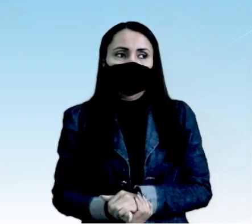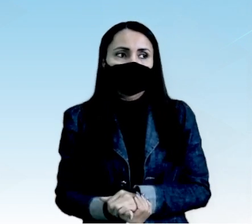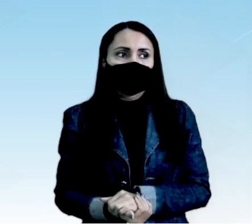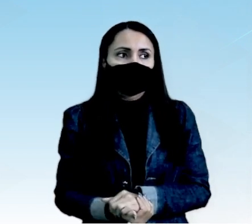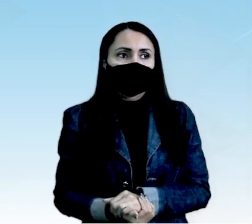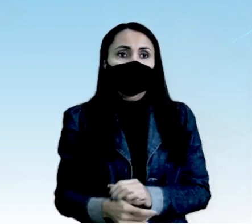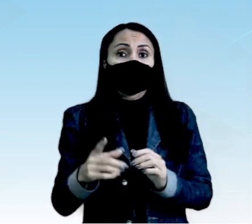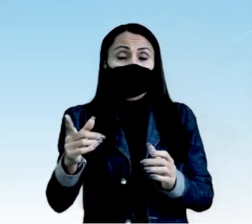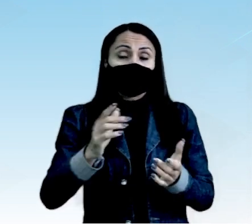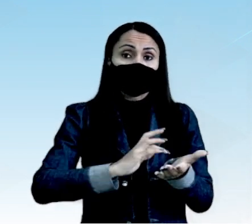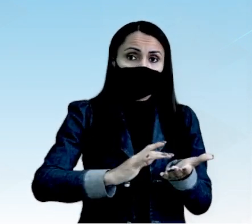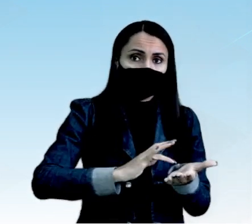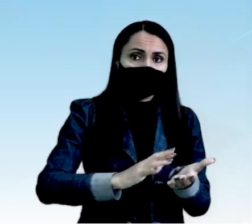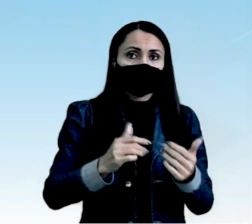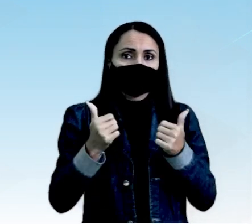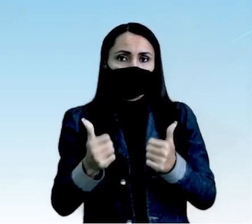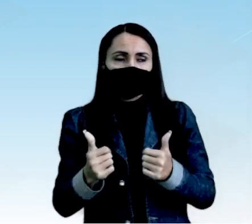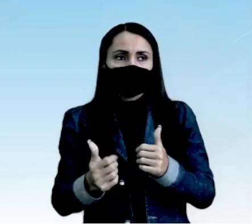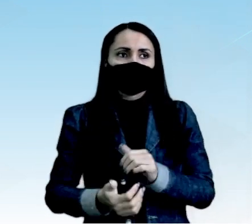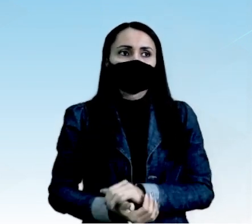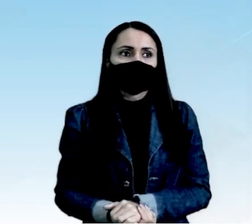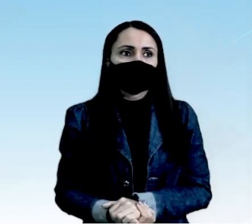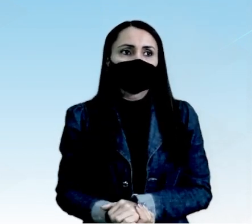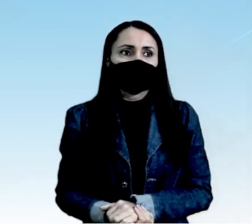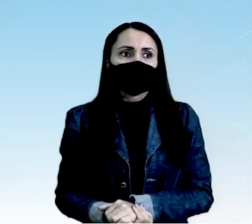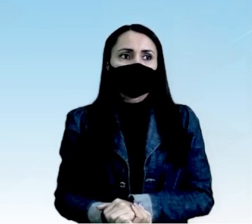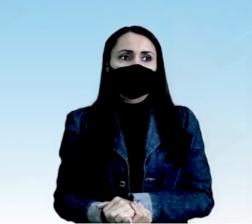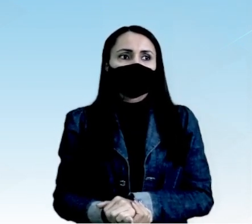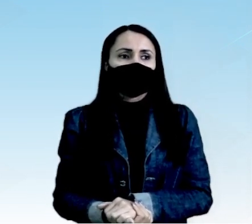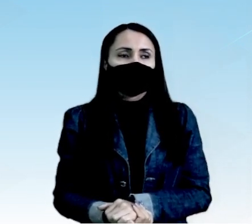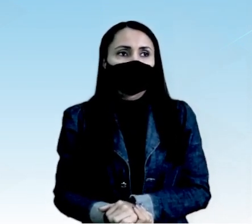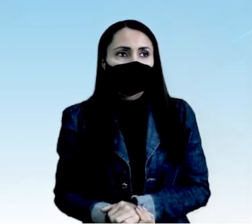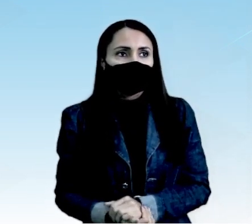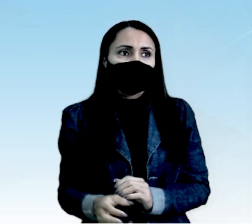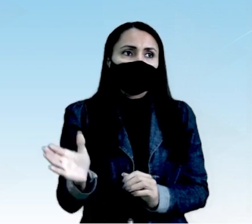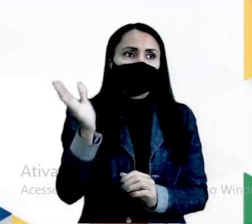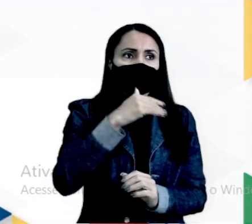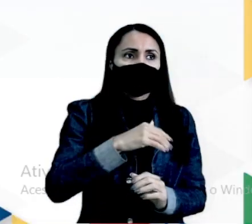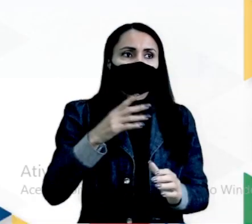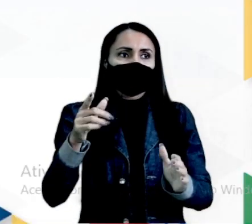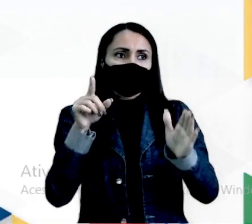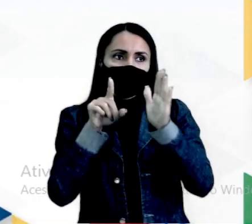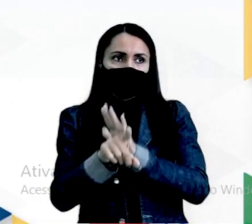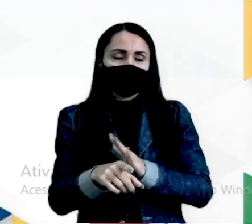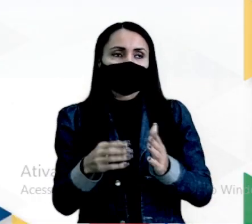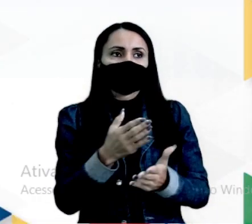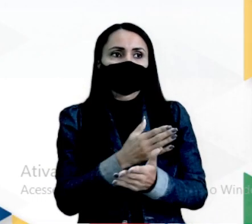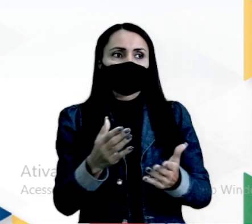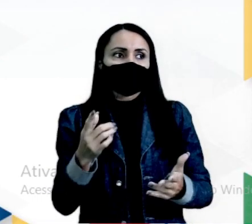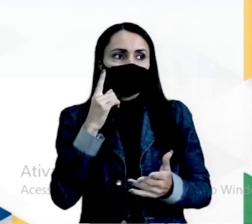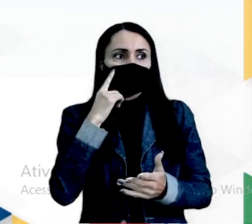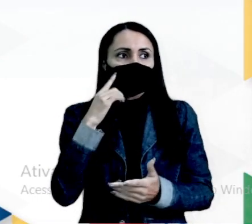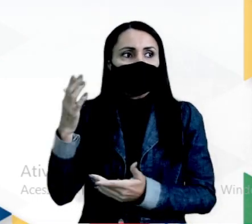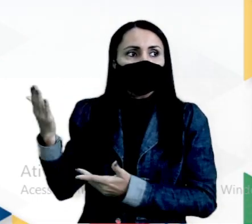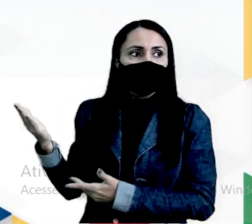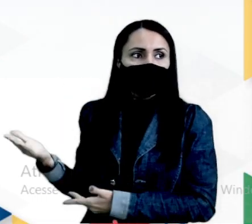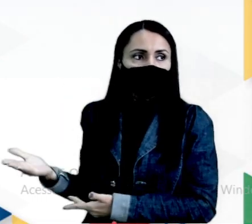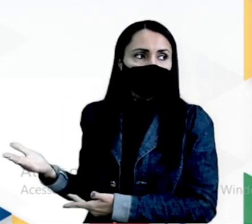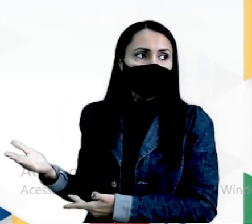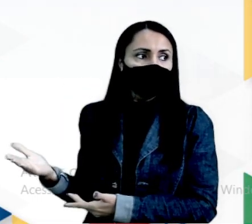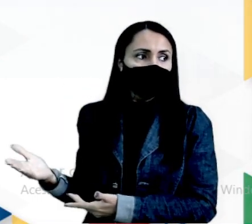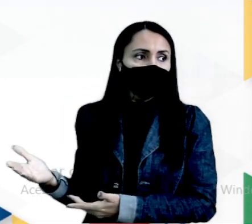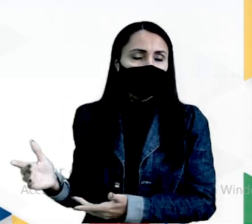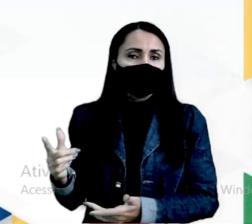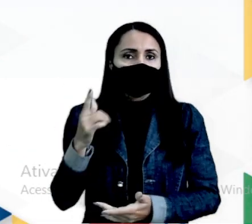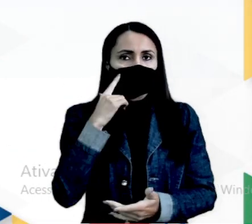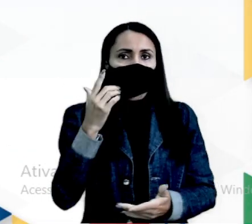Confere na tua calculadora, tá? Confia não. Vamos lá. Considerando que a figura ao todo, tomamos